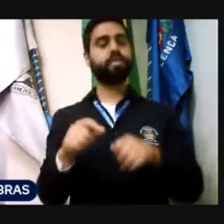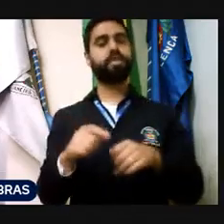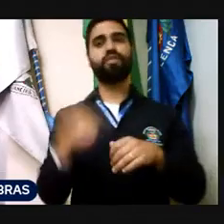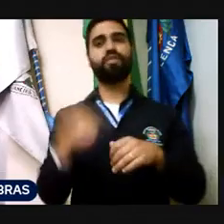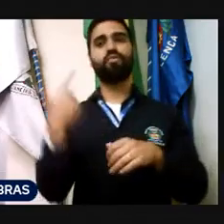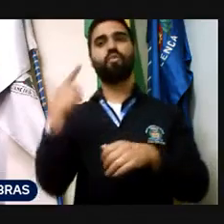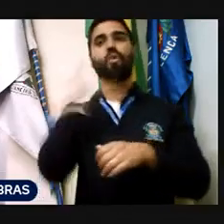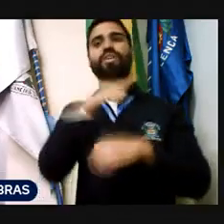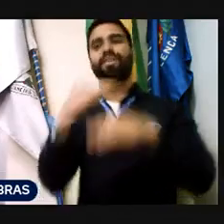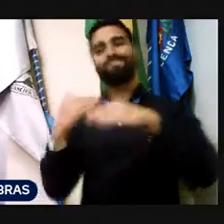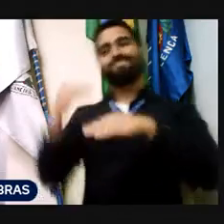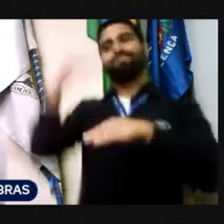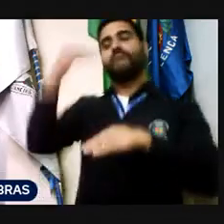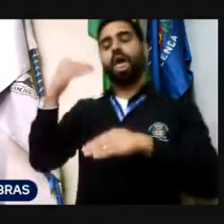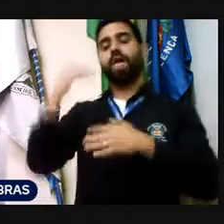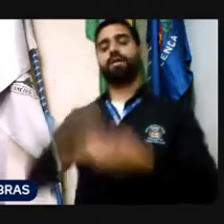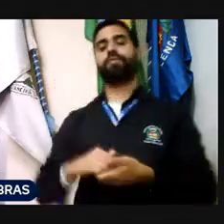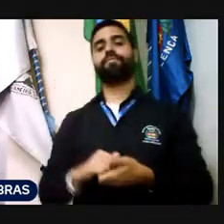né?